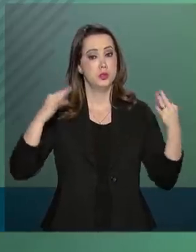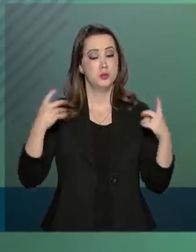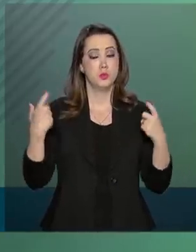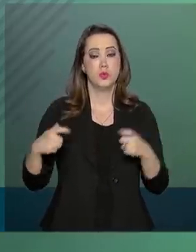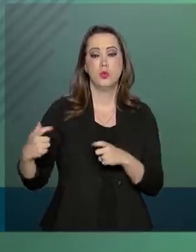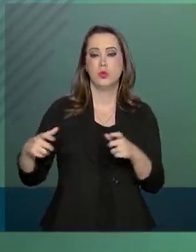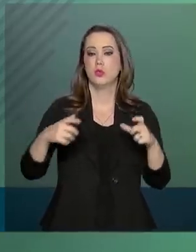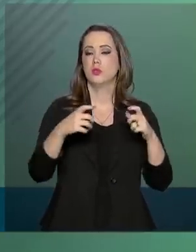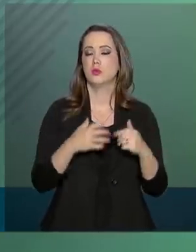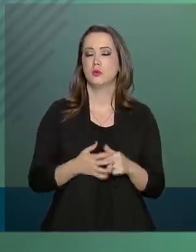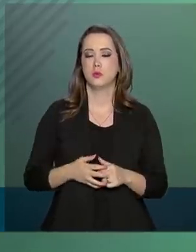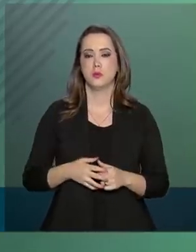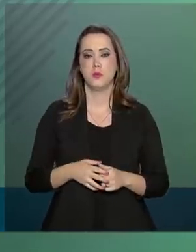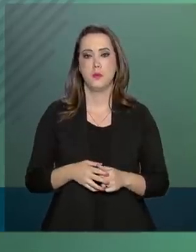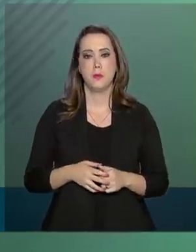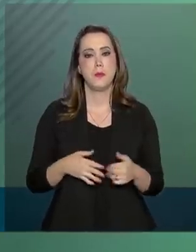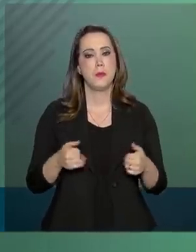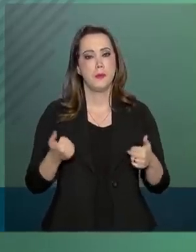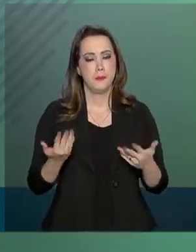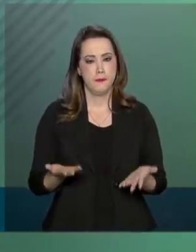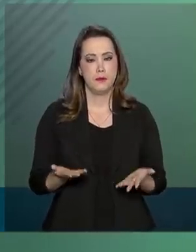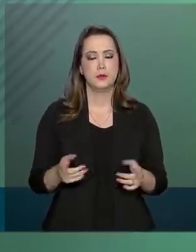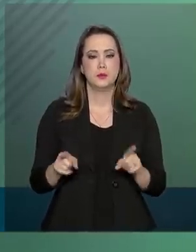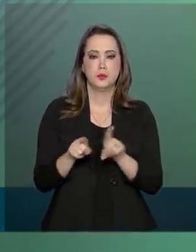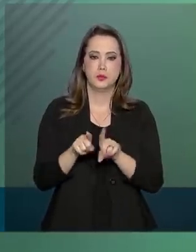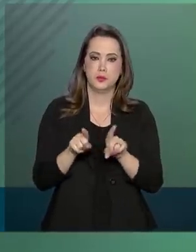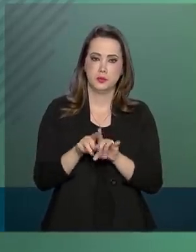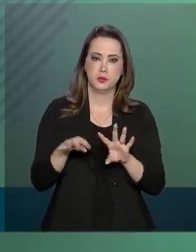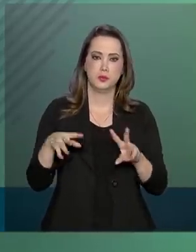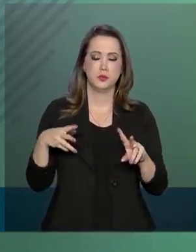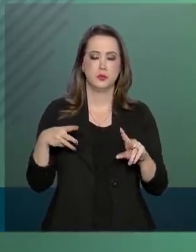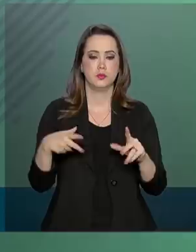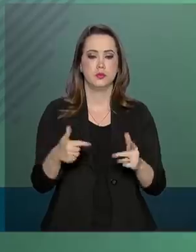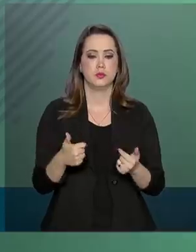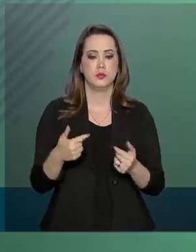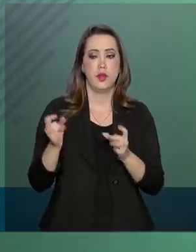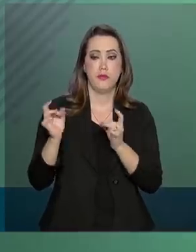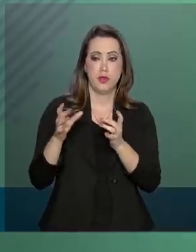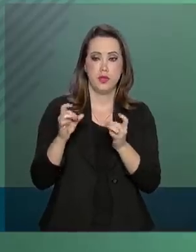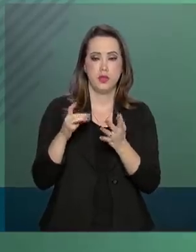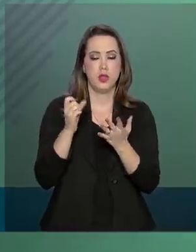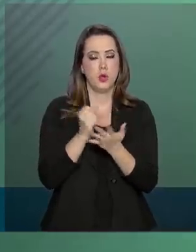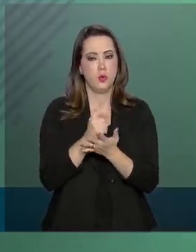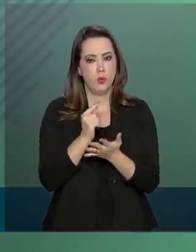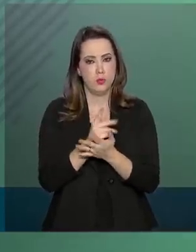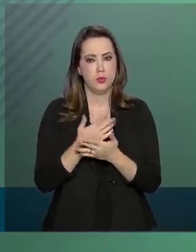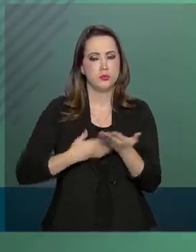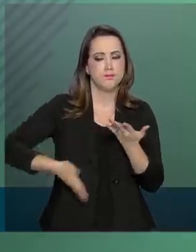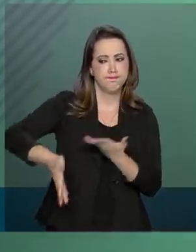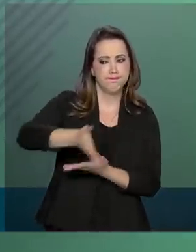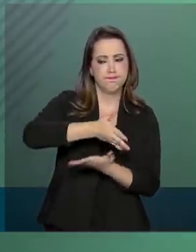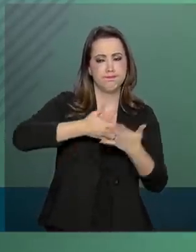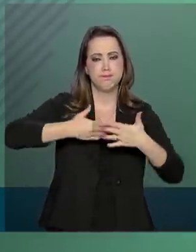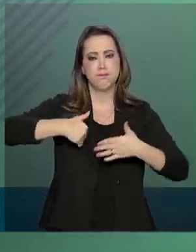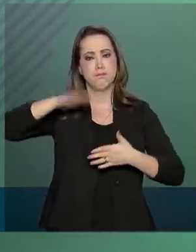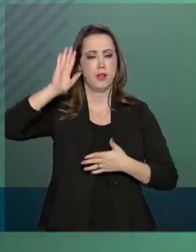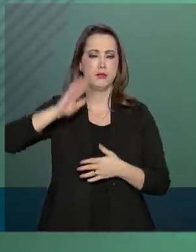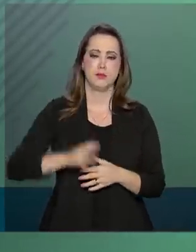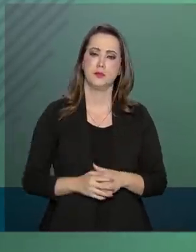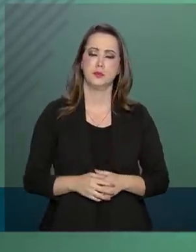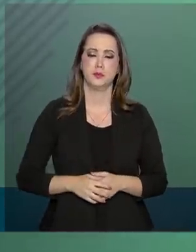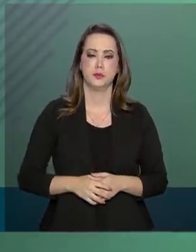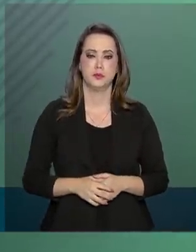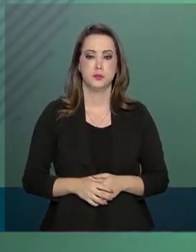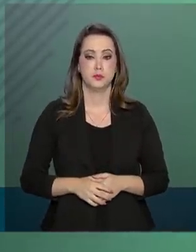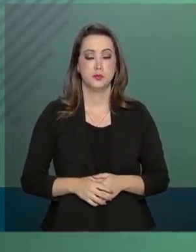região e como conseqüência de tudo isso o comércio outro